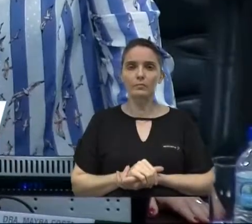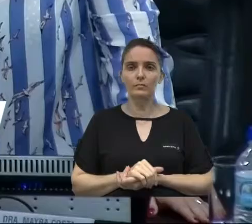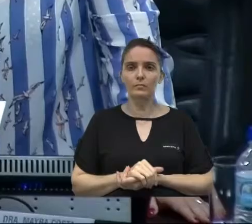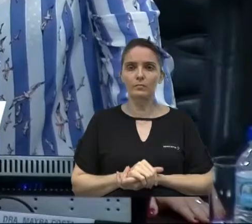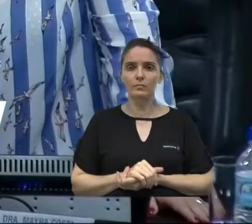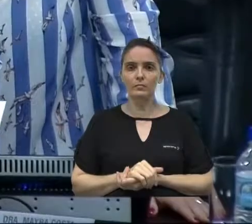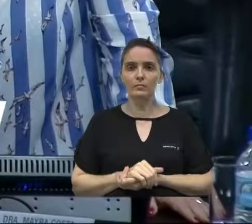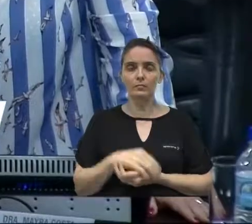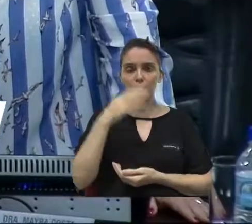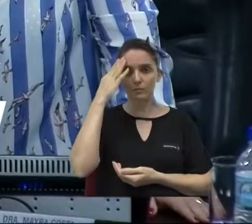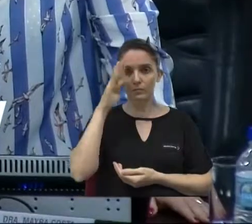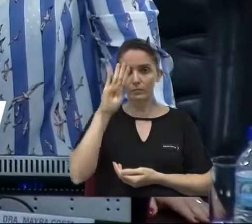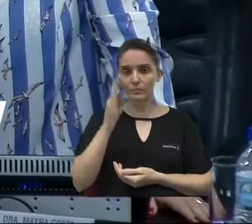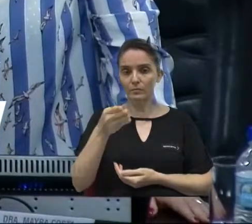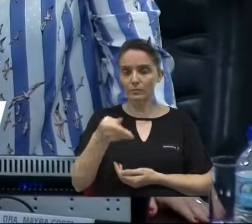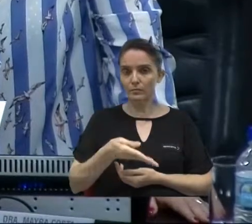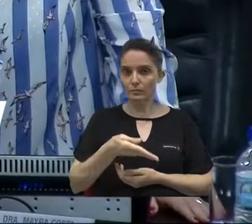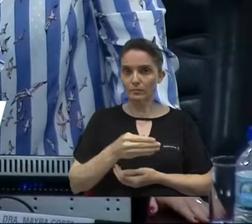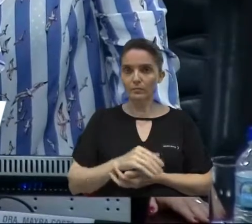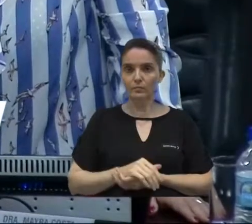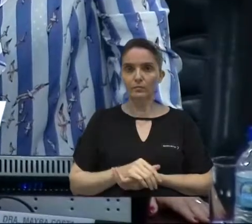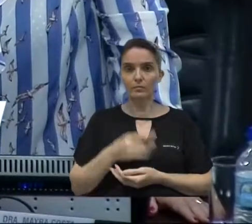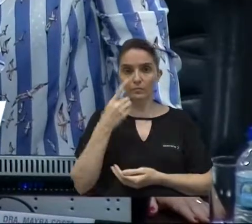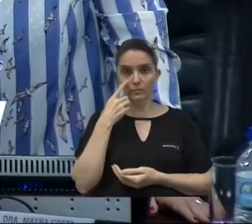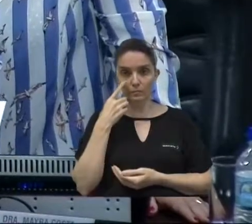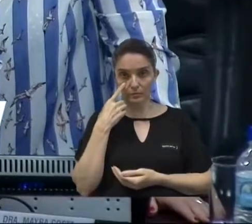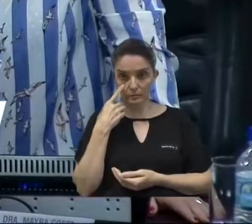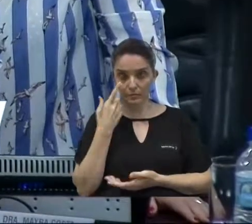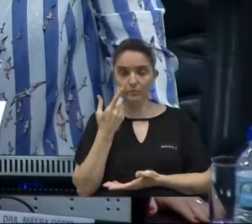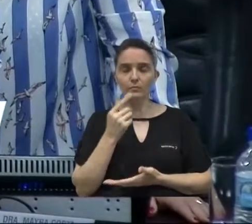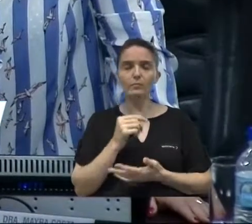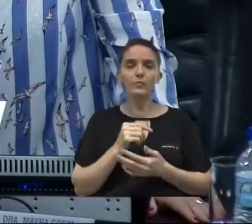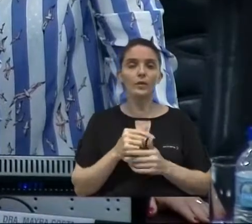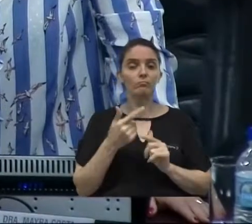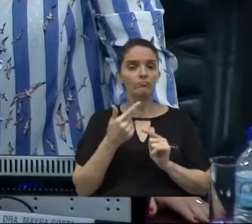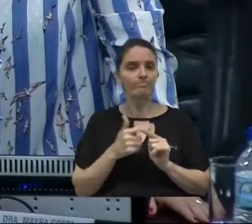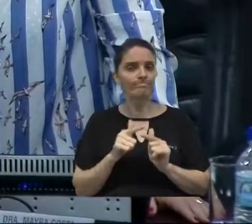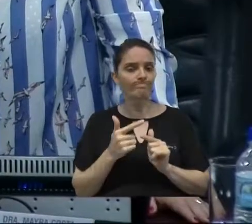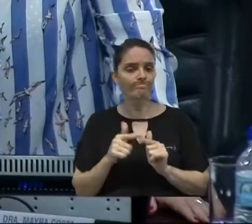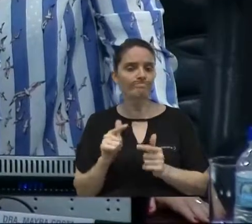vendo mais essa questão da intolerância mais